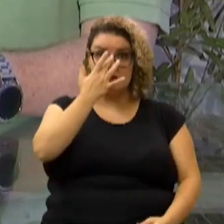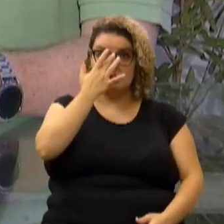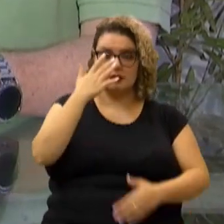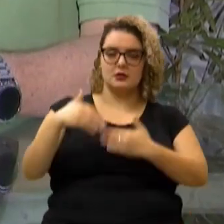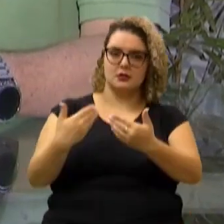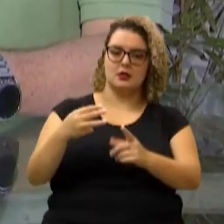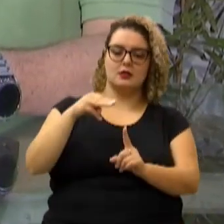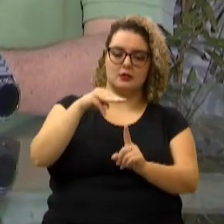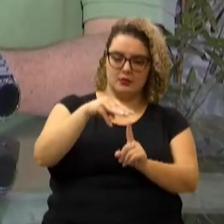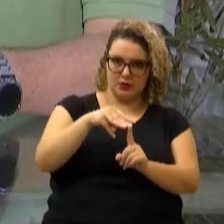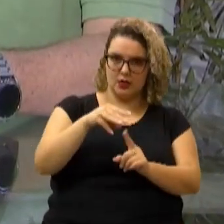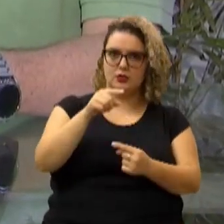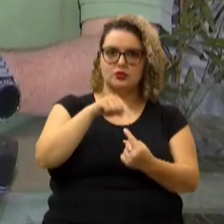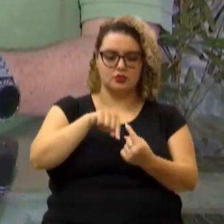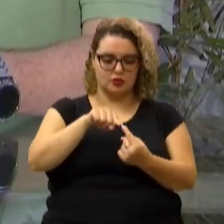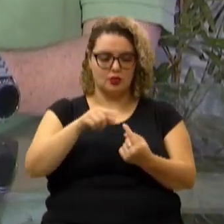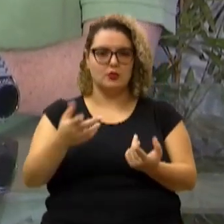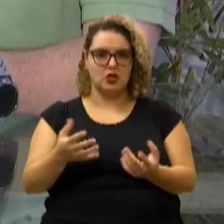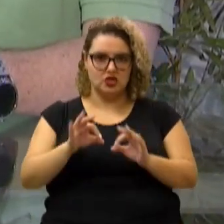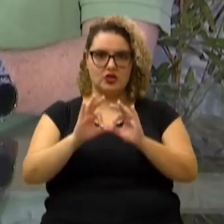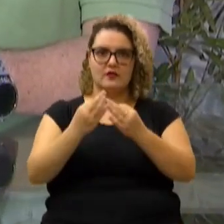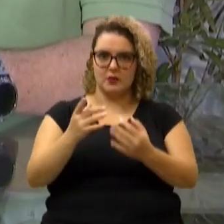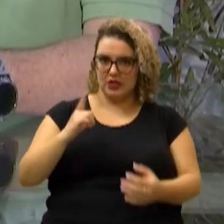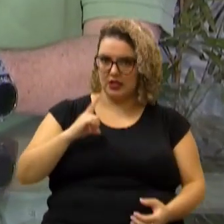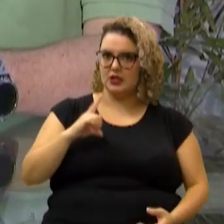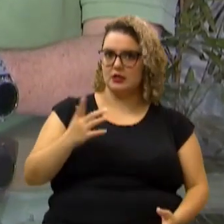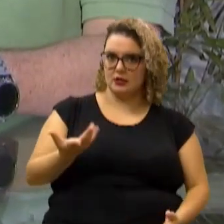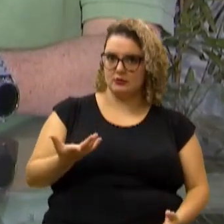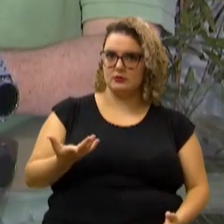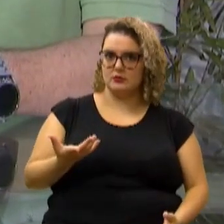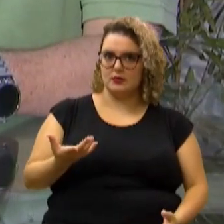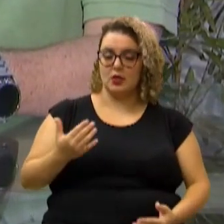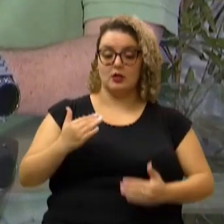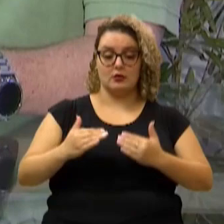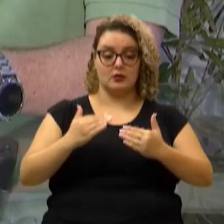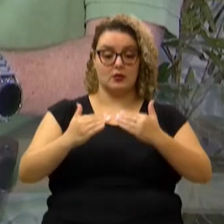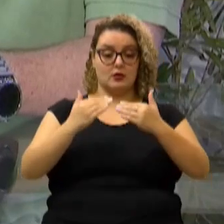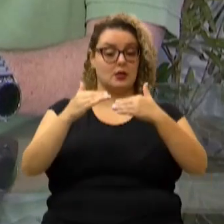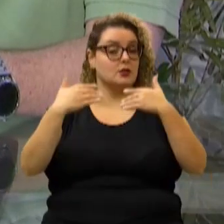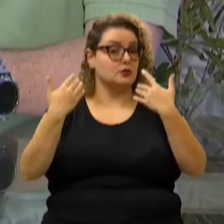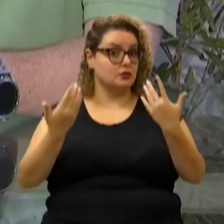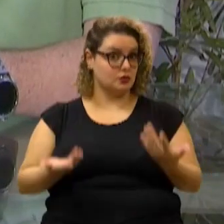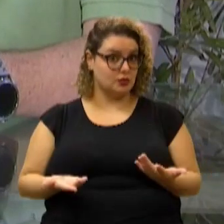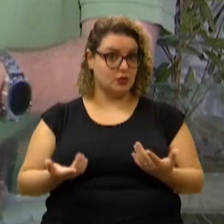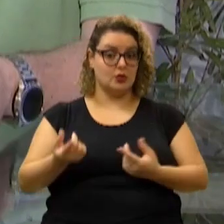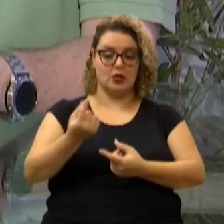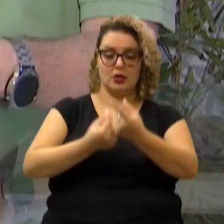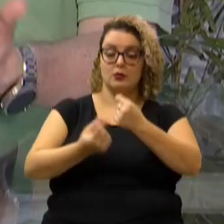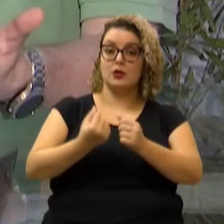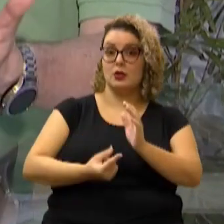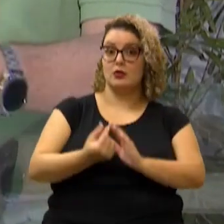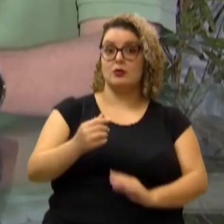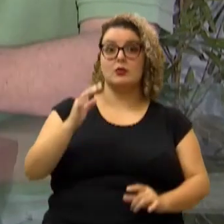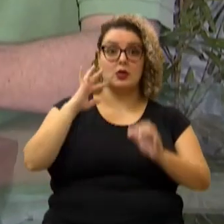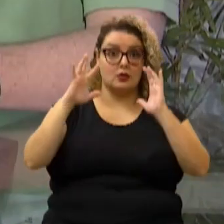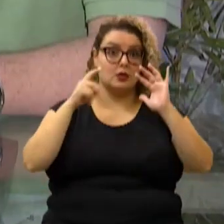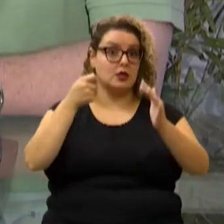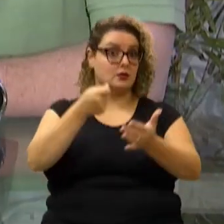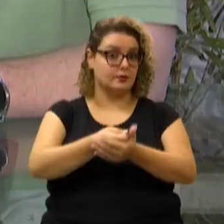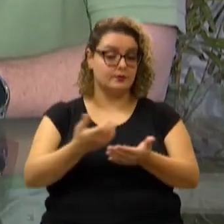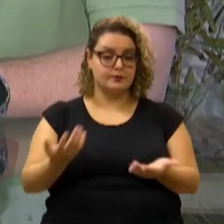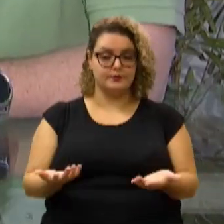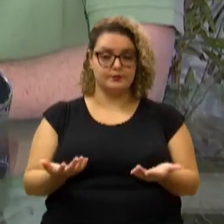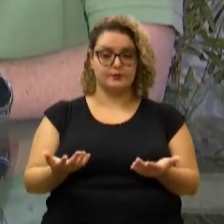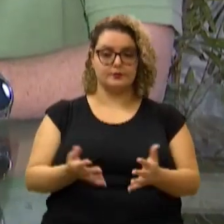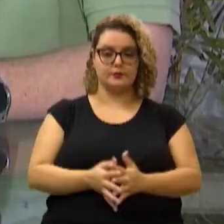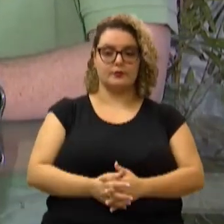e é a partir das metas dos objetivos que as famílias têm é que elas vão construindo então o seu orçamento para realizar os seus